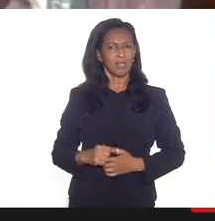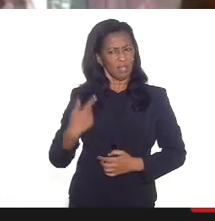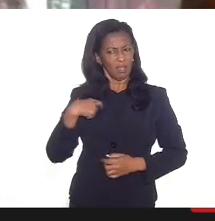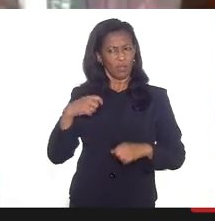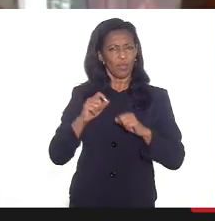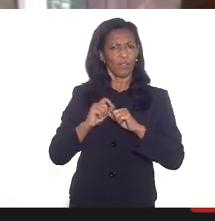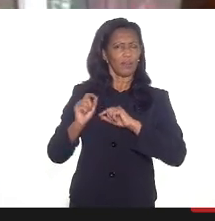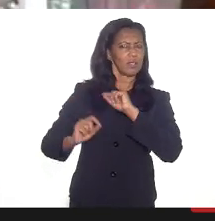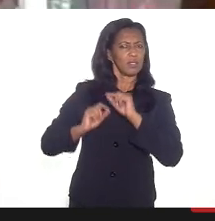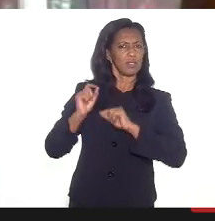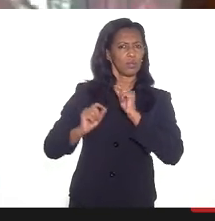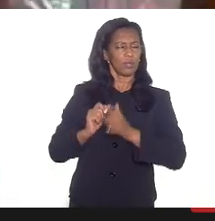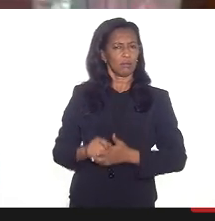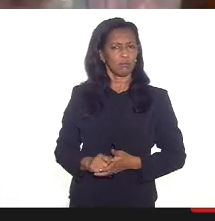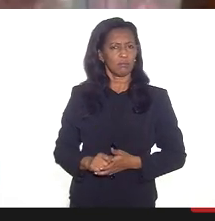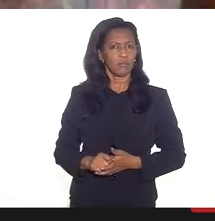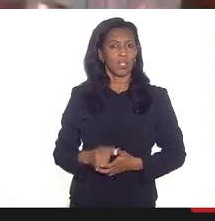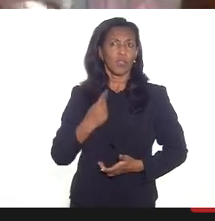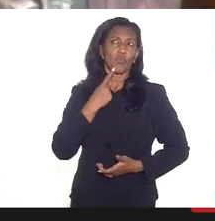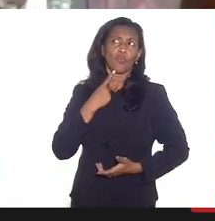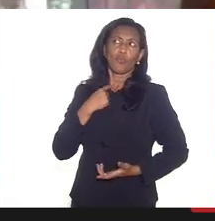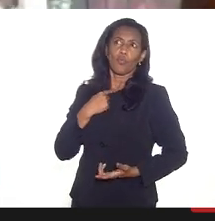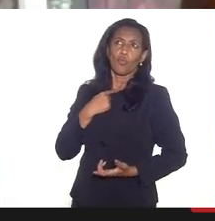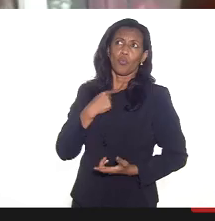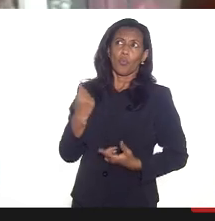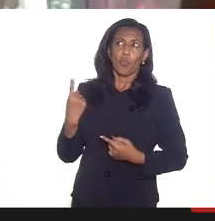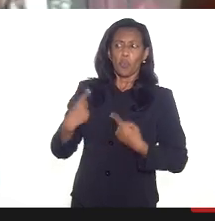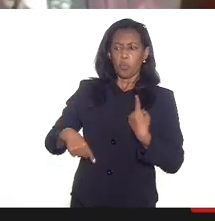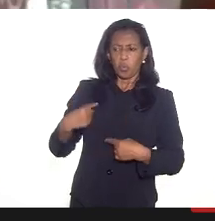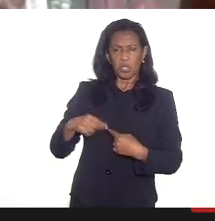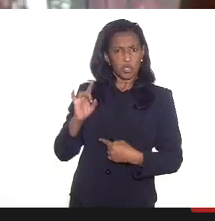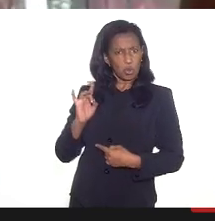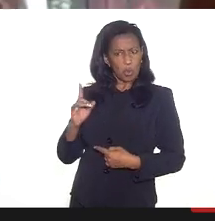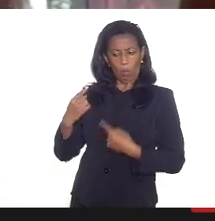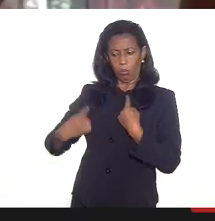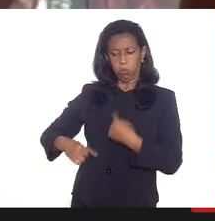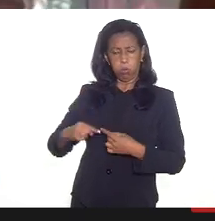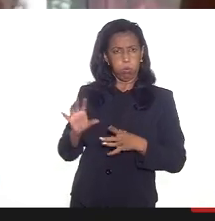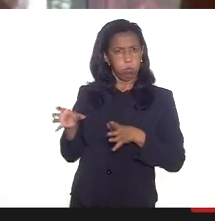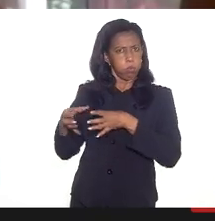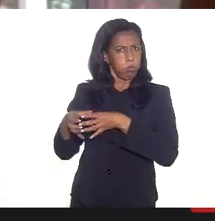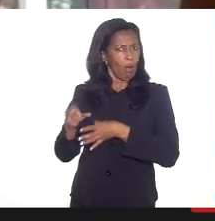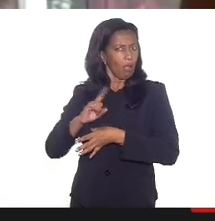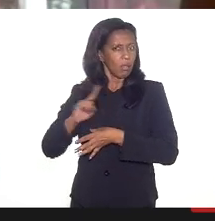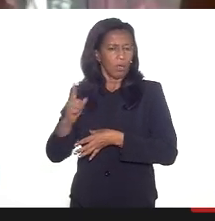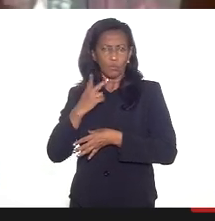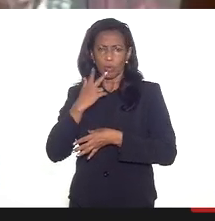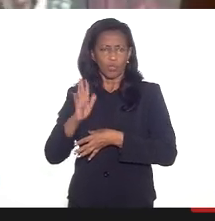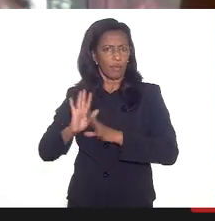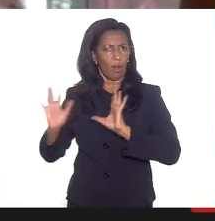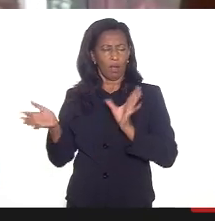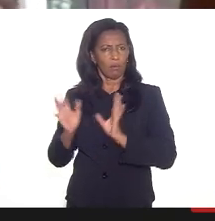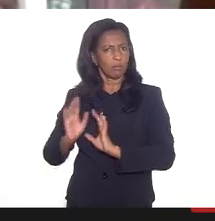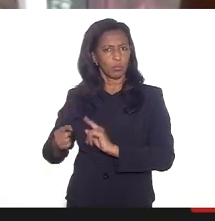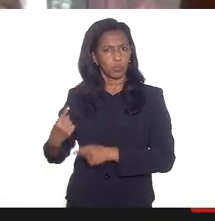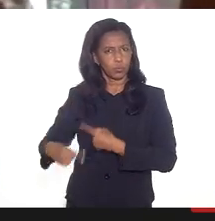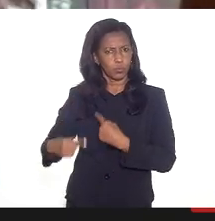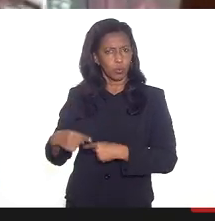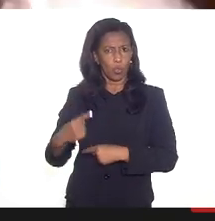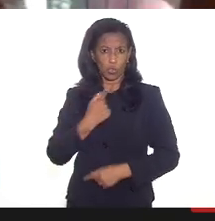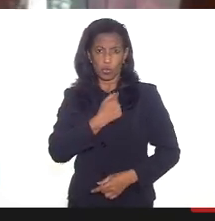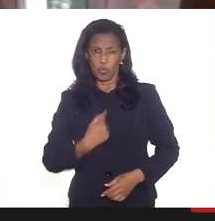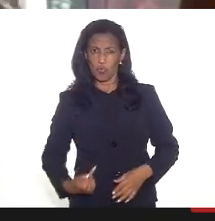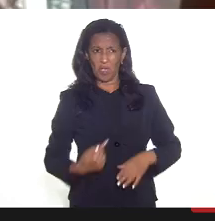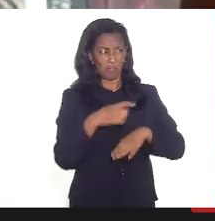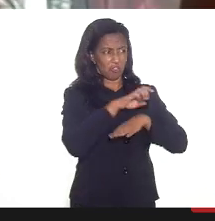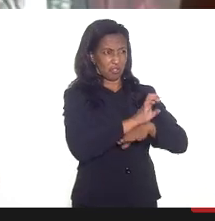posso fazer? Que vontade política, política não só nessa questão que falamos de governo, de